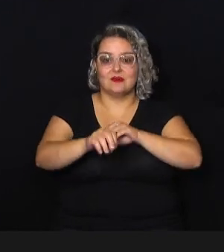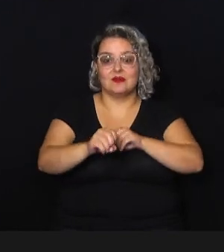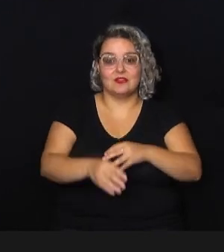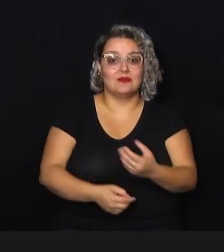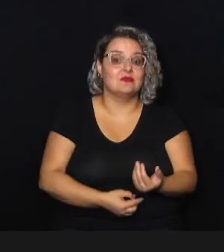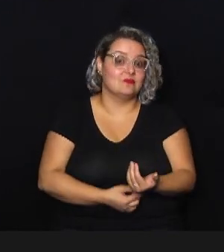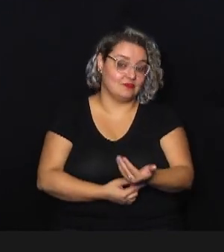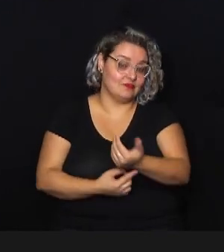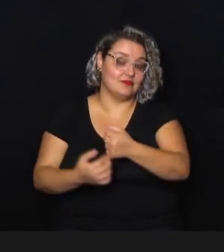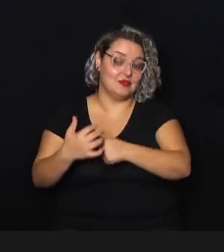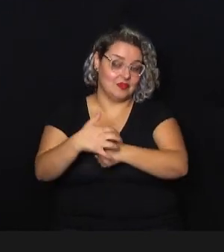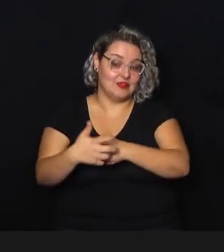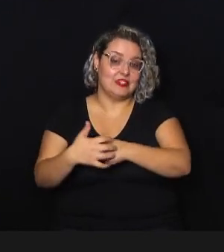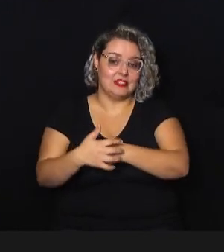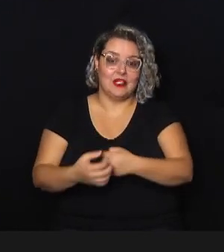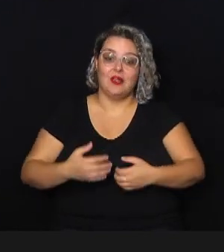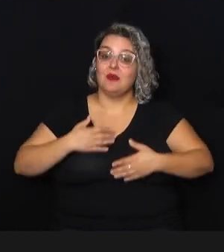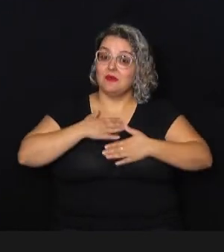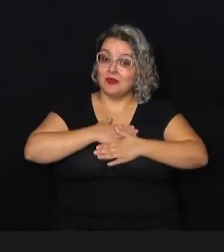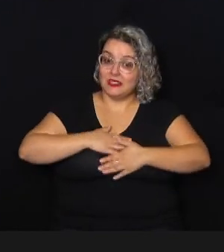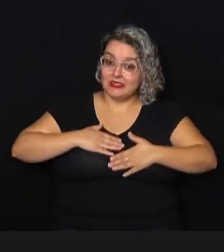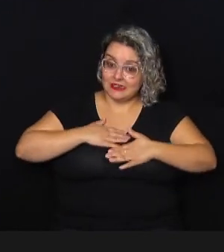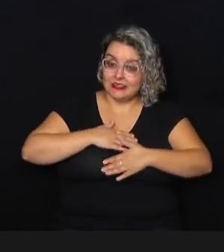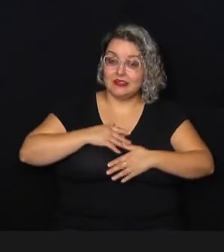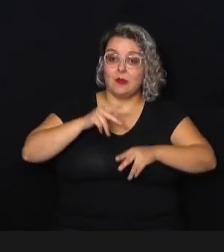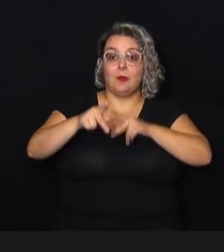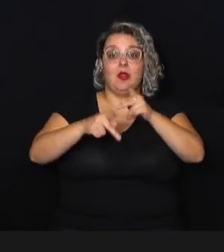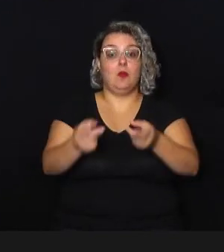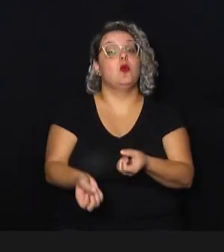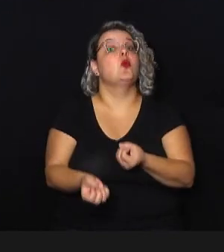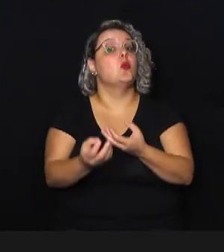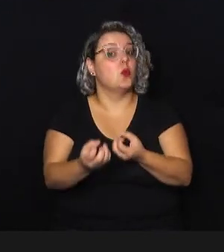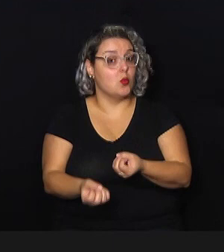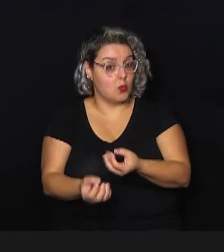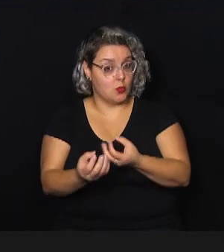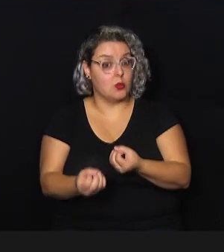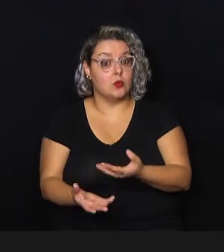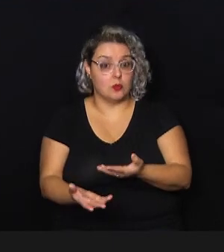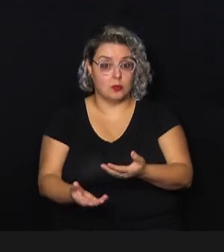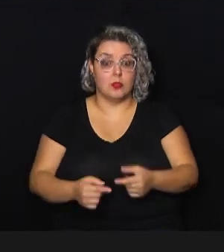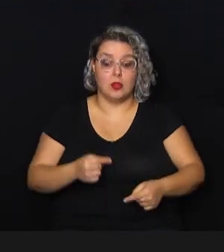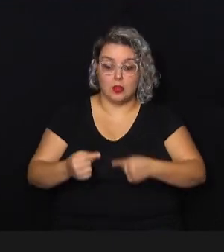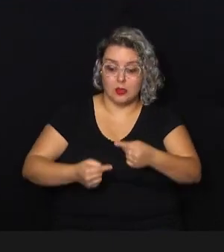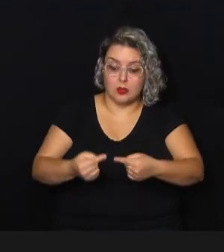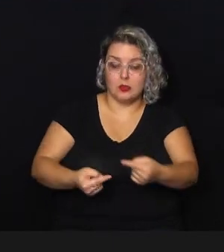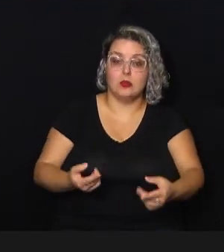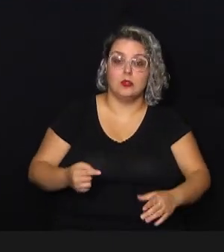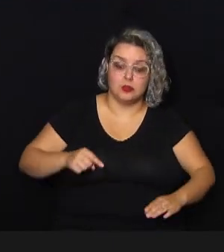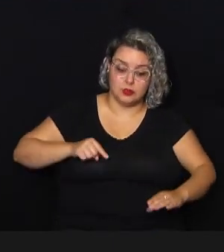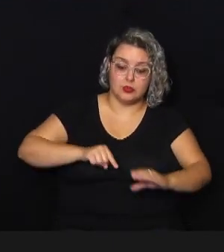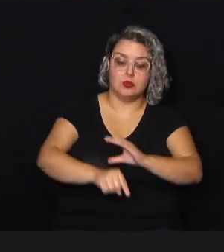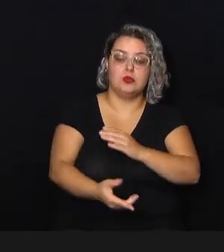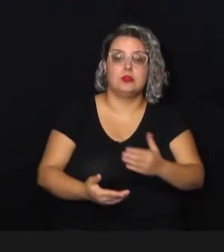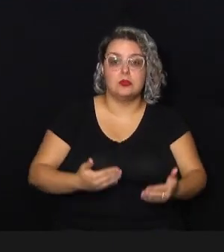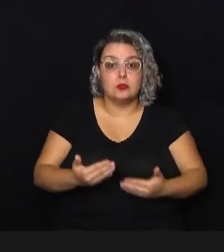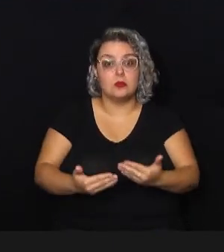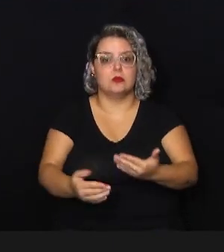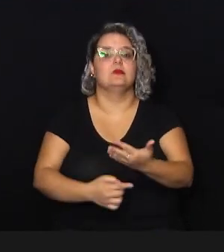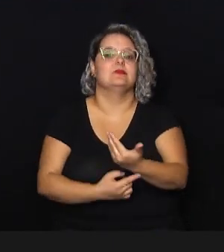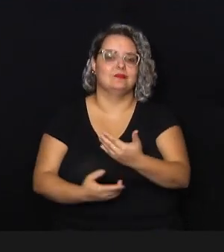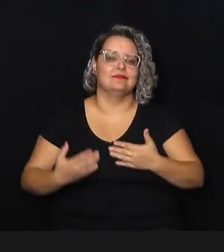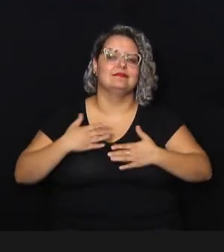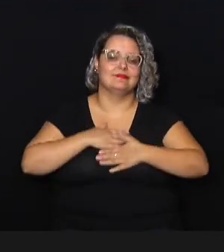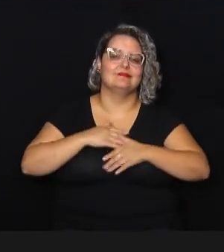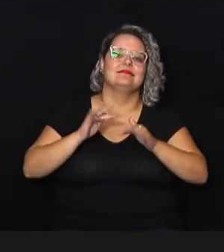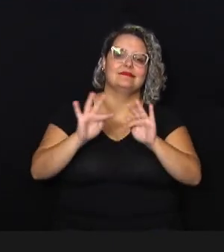é sempre um prazer, né? Manter a população informada sobre esses avanços tecnológicos me deixa muito feliz.